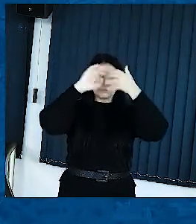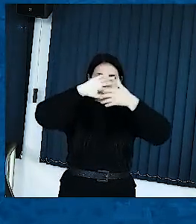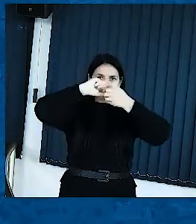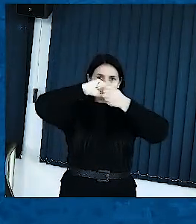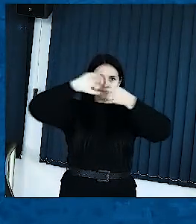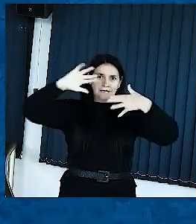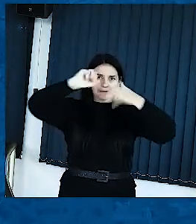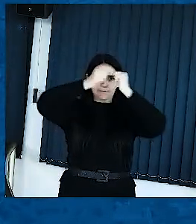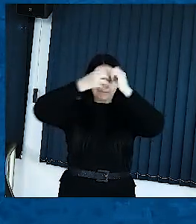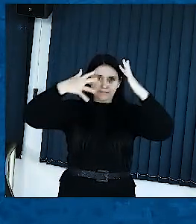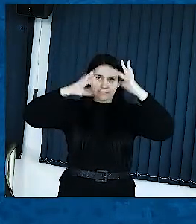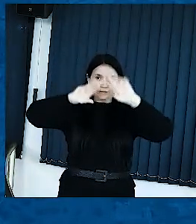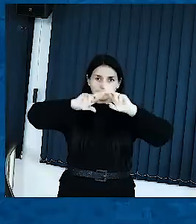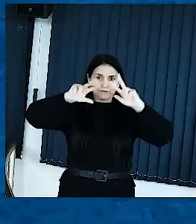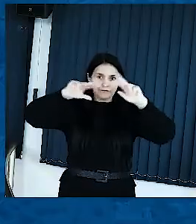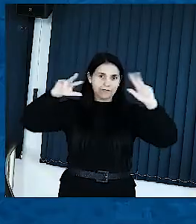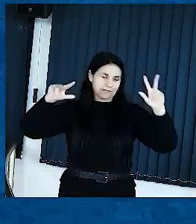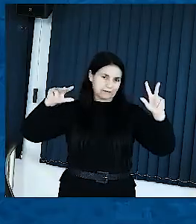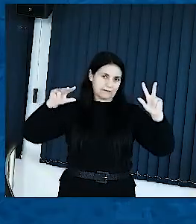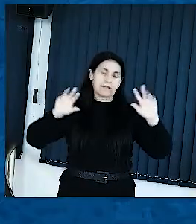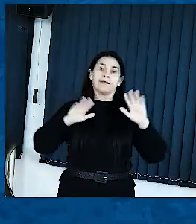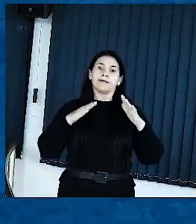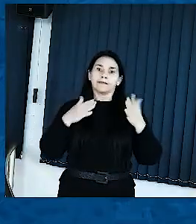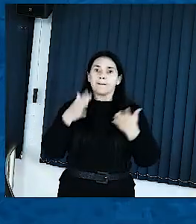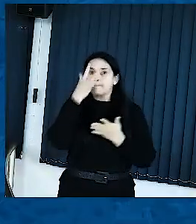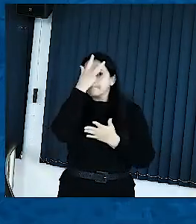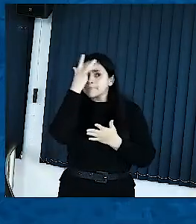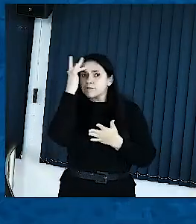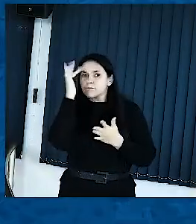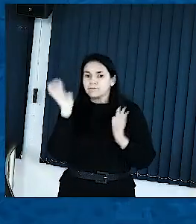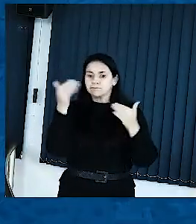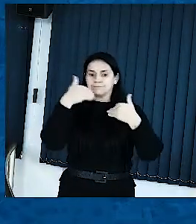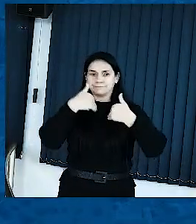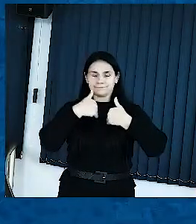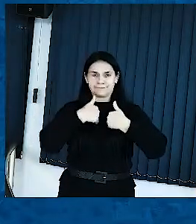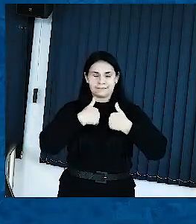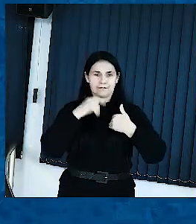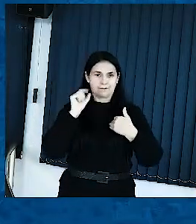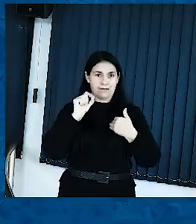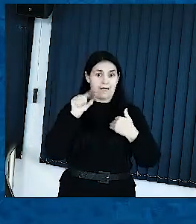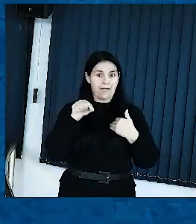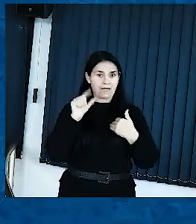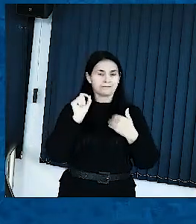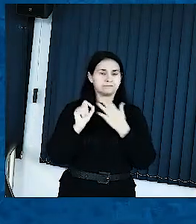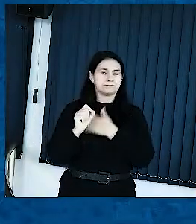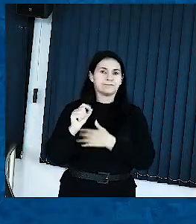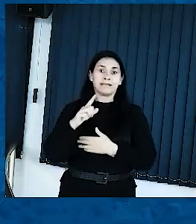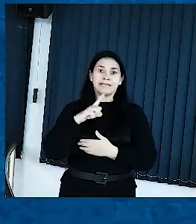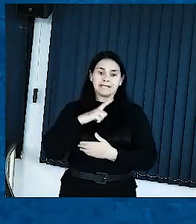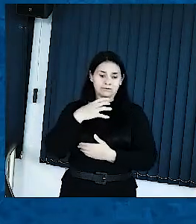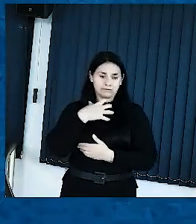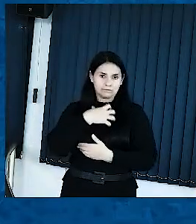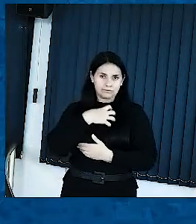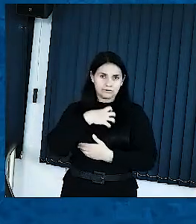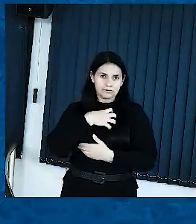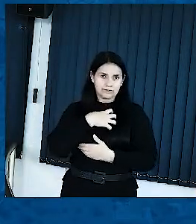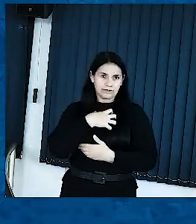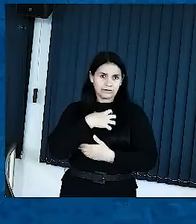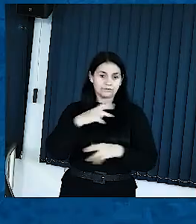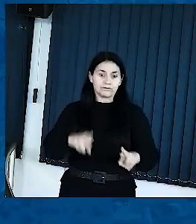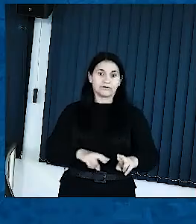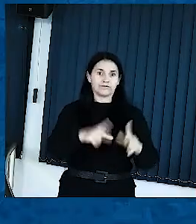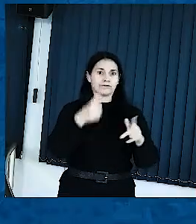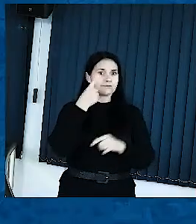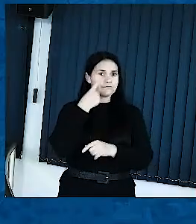diferente. Então, a pessoa autista, ela tem uma forma diferente de